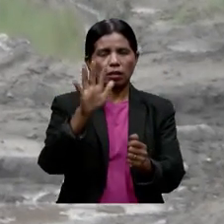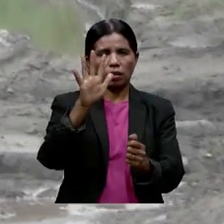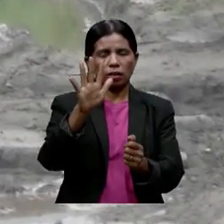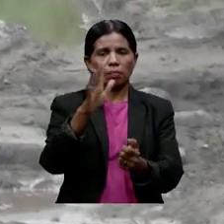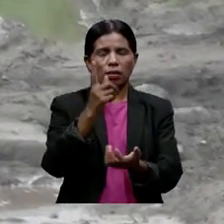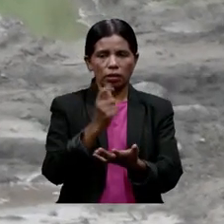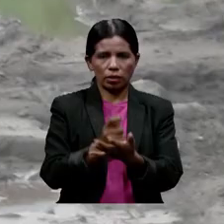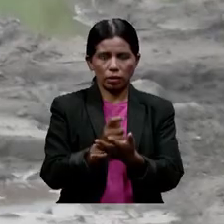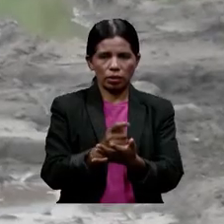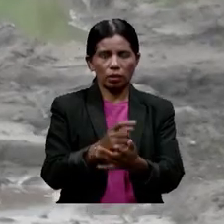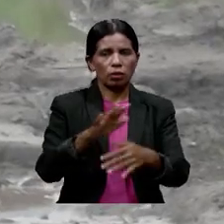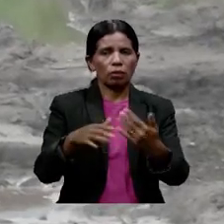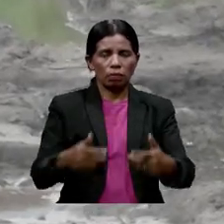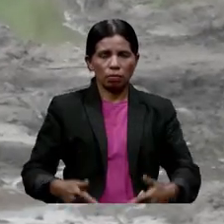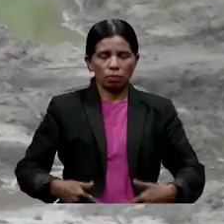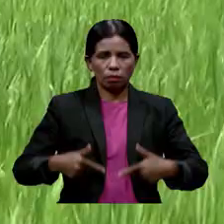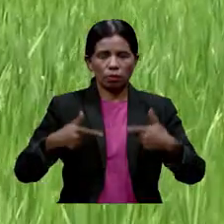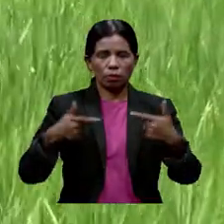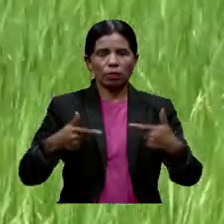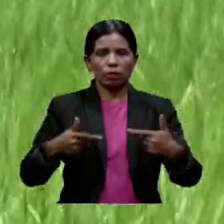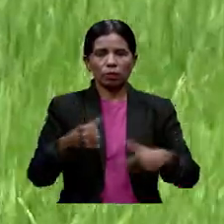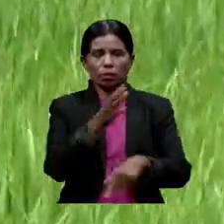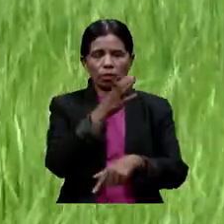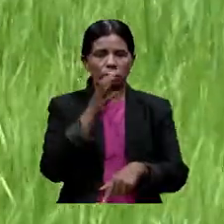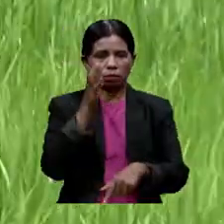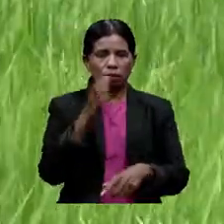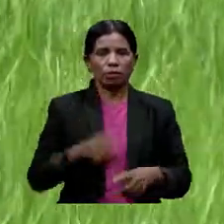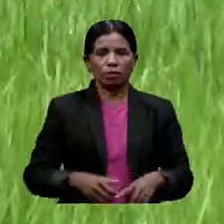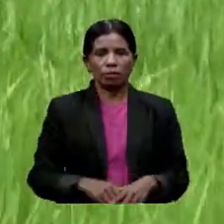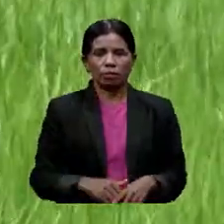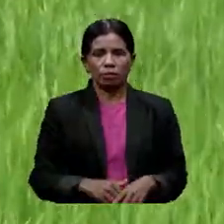lima recin, nebe maioria mori sovida agricultura. Abraão Amaral, GMN.